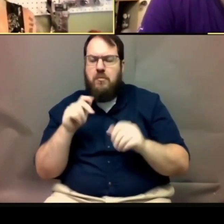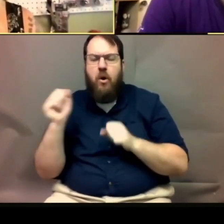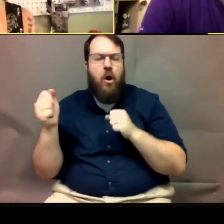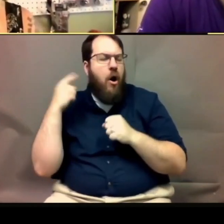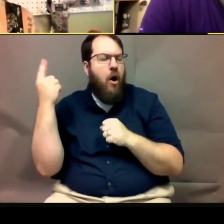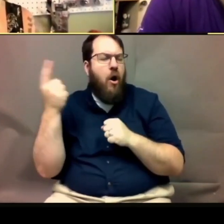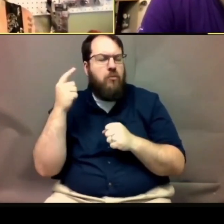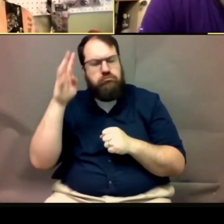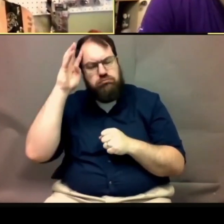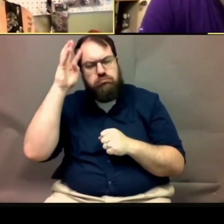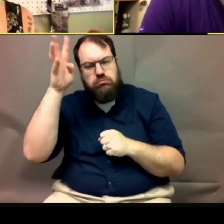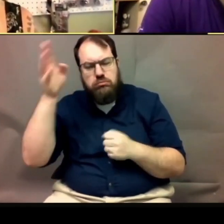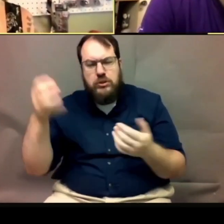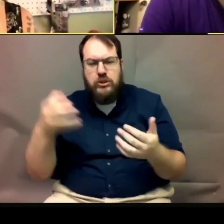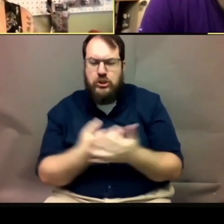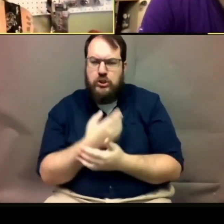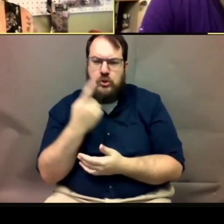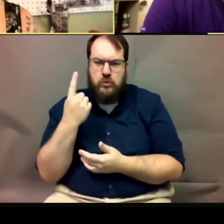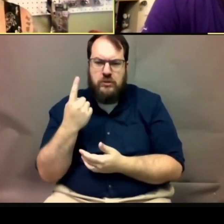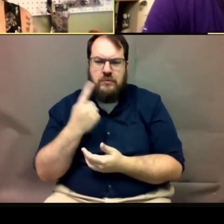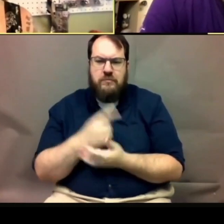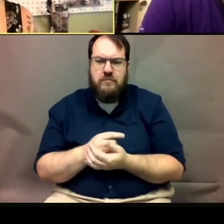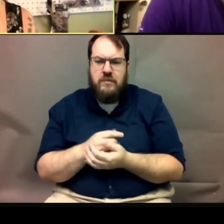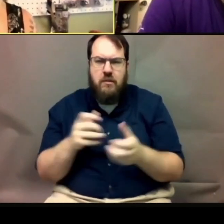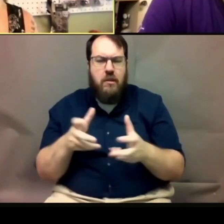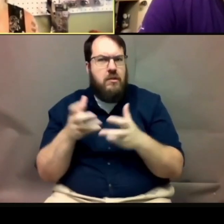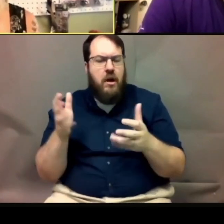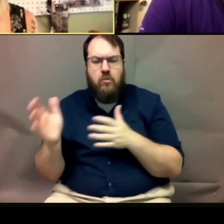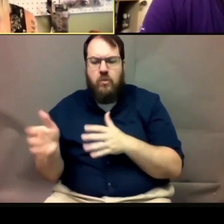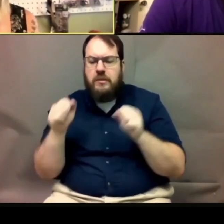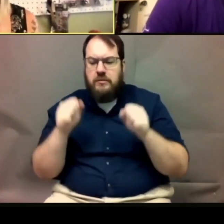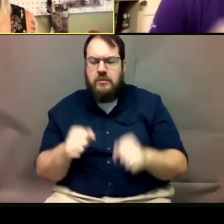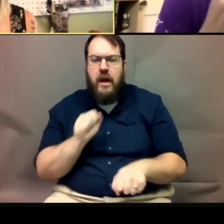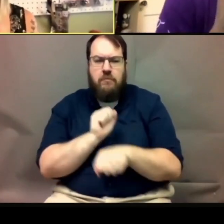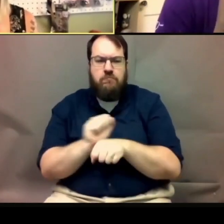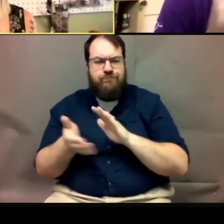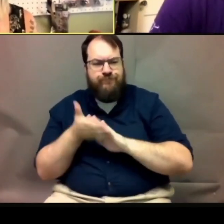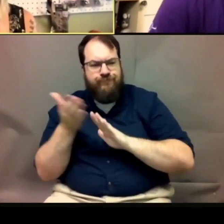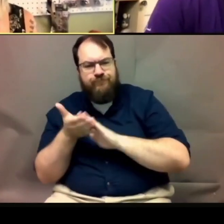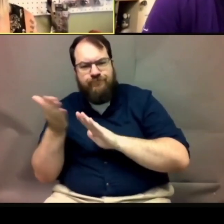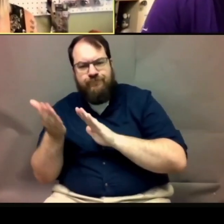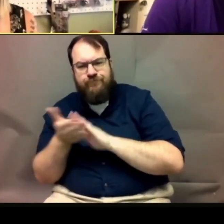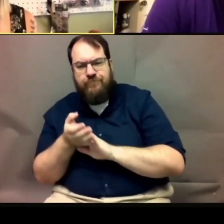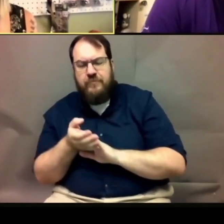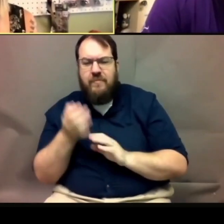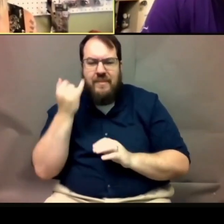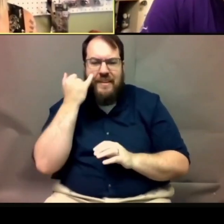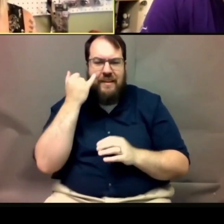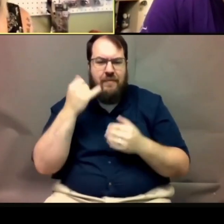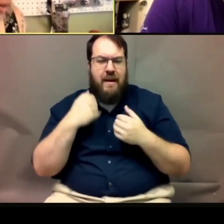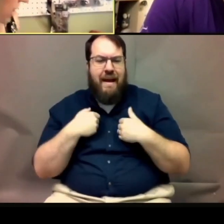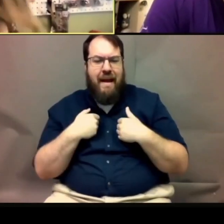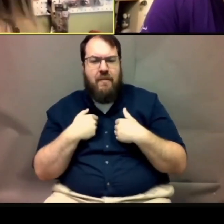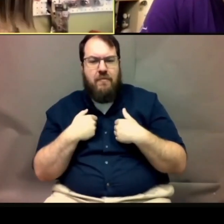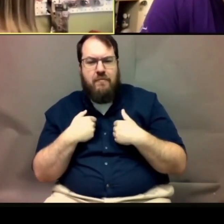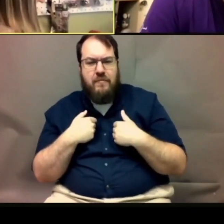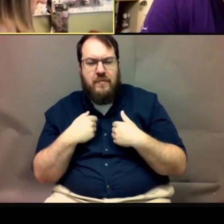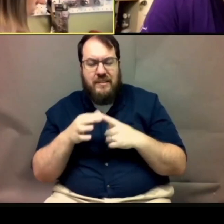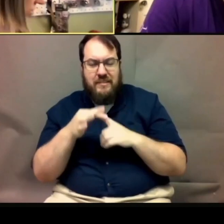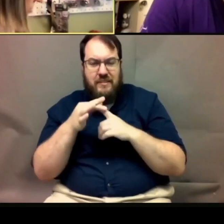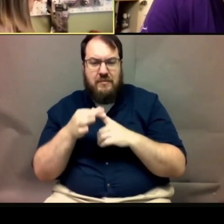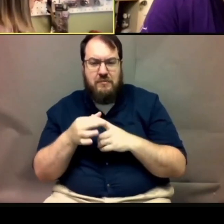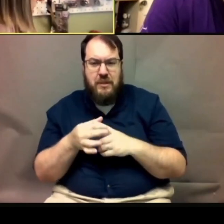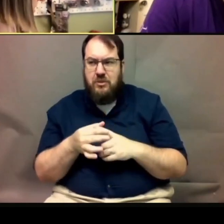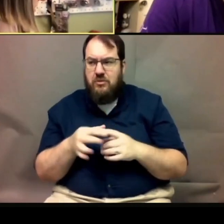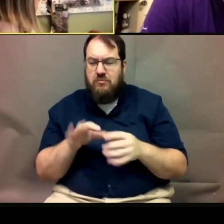fazer coisas que nós, para nós eram inéditas e isso é uma maneira muito legal de trabalhar. E se alguém perguntar e se